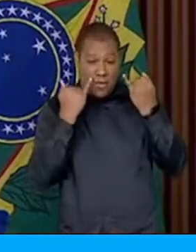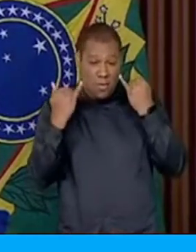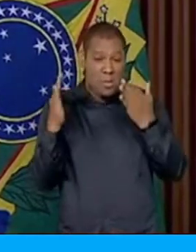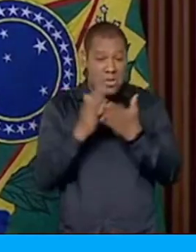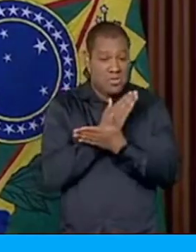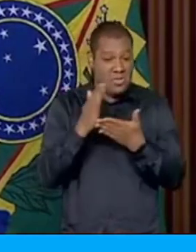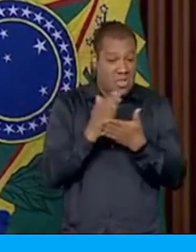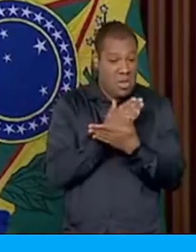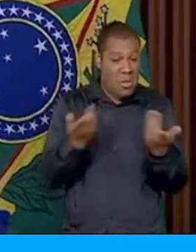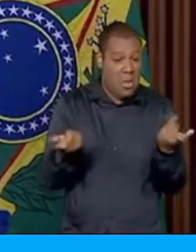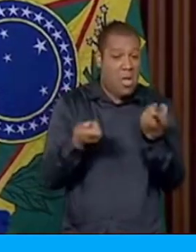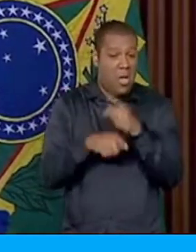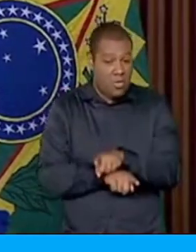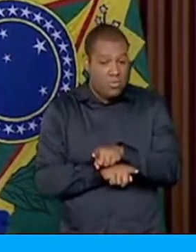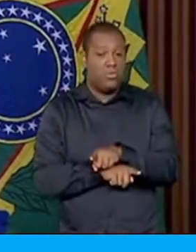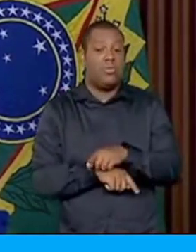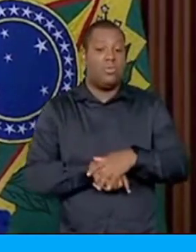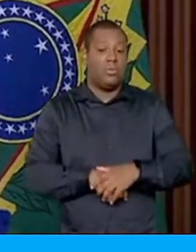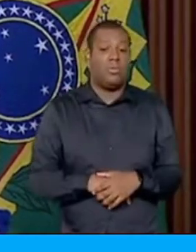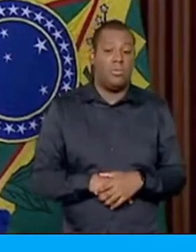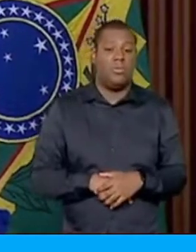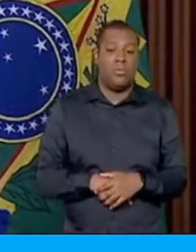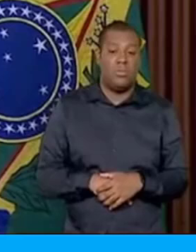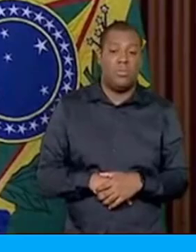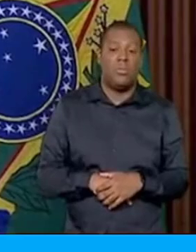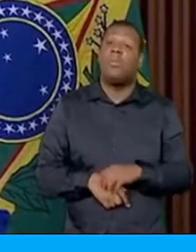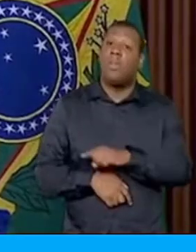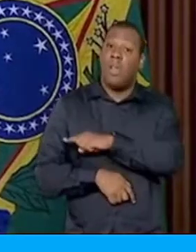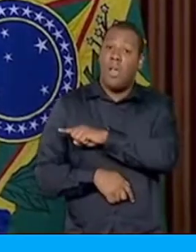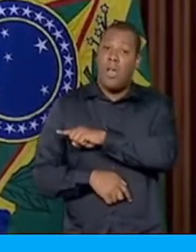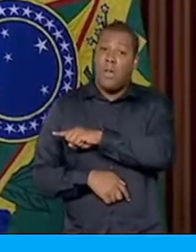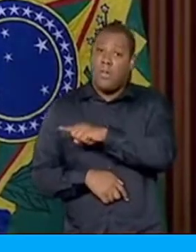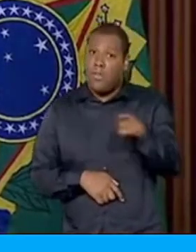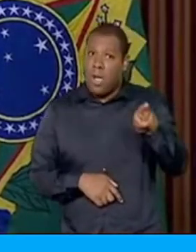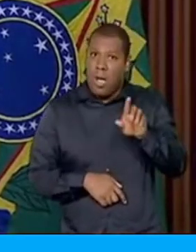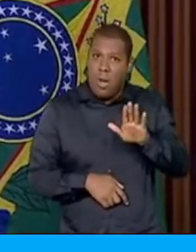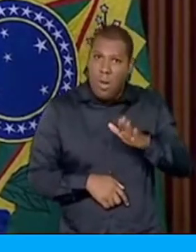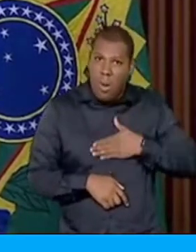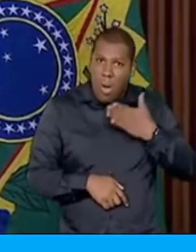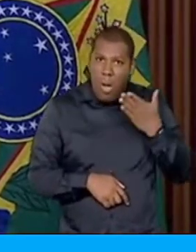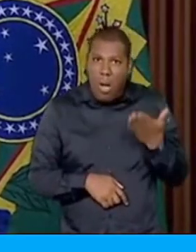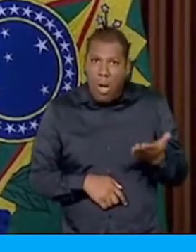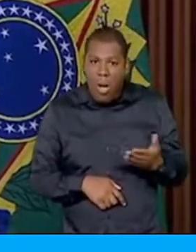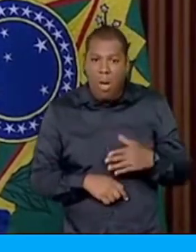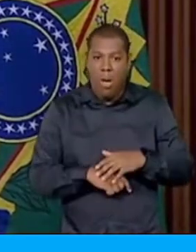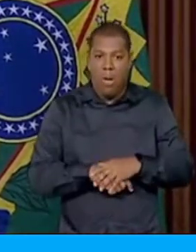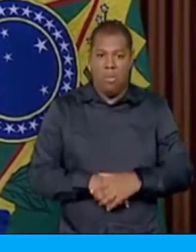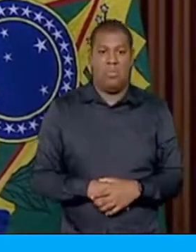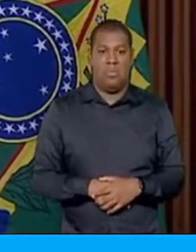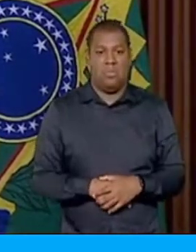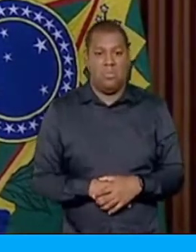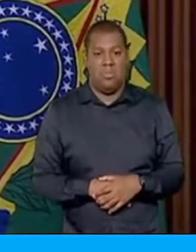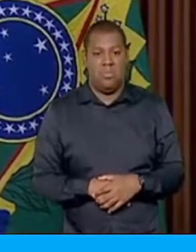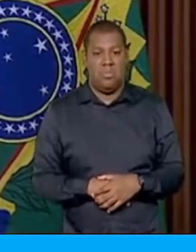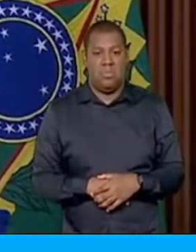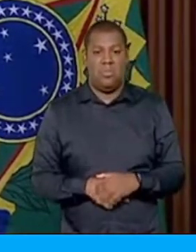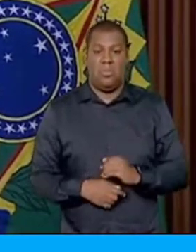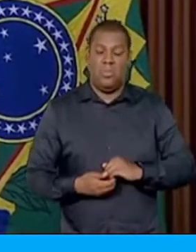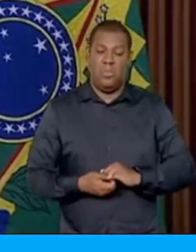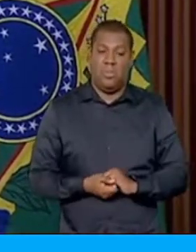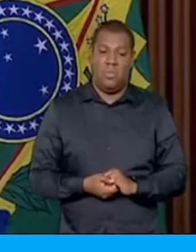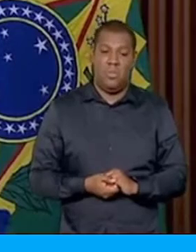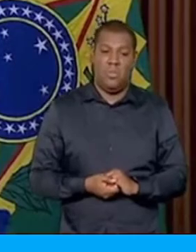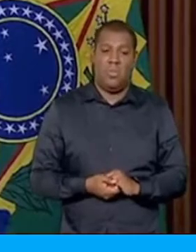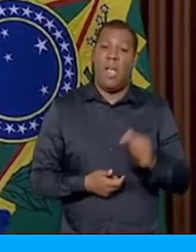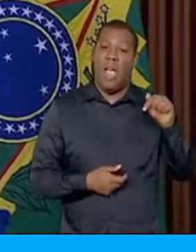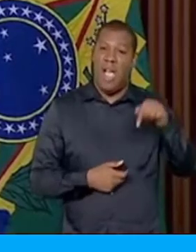meios de comunicação. Vocês vão perceber a surpresa para aqueles que não acreditam no que está acontecendo nesse país. Esse